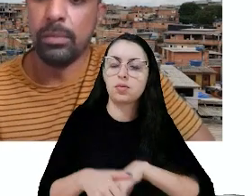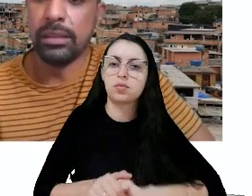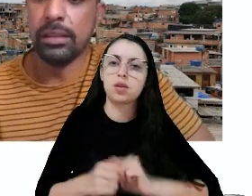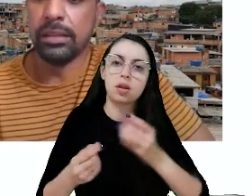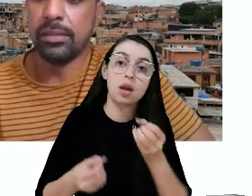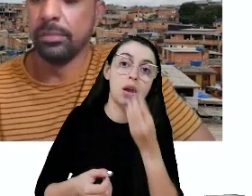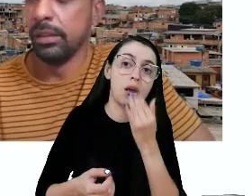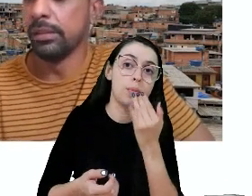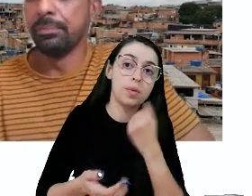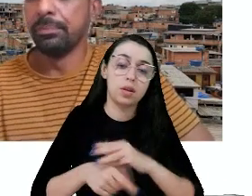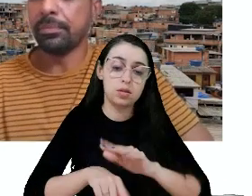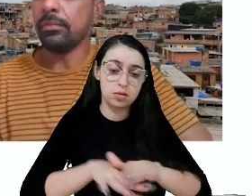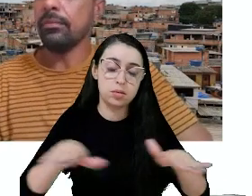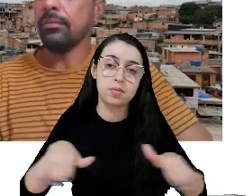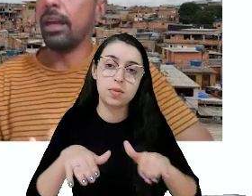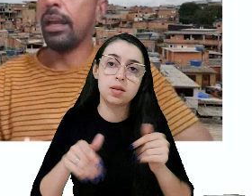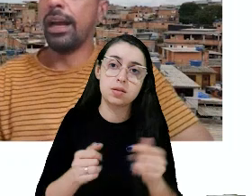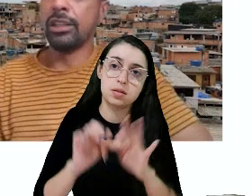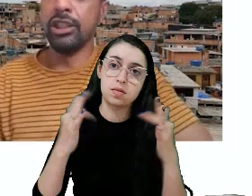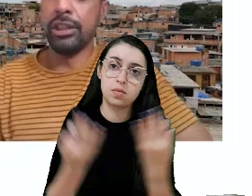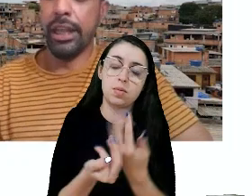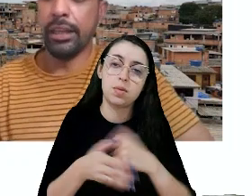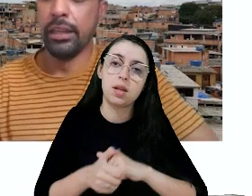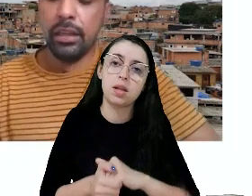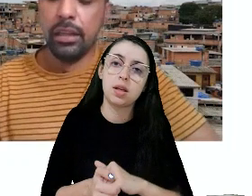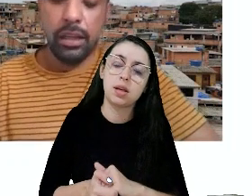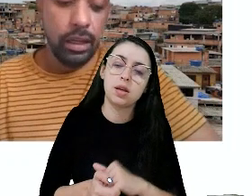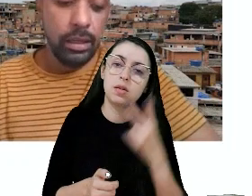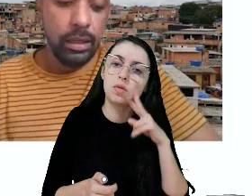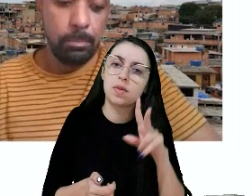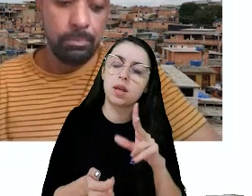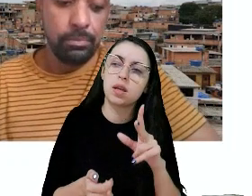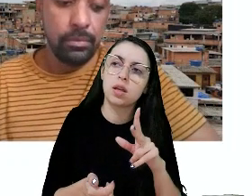levar o alimento para a mesa dessas famílias. A gente